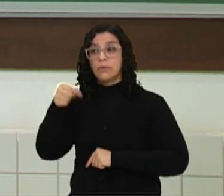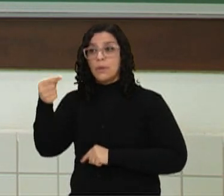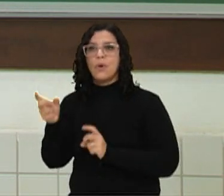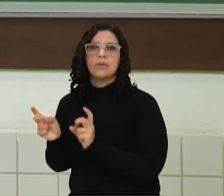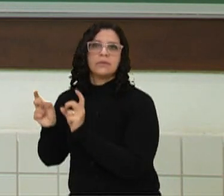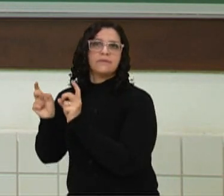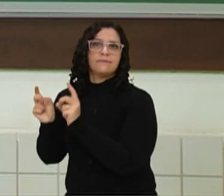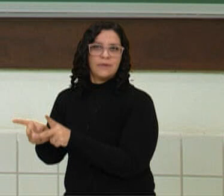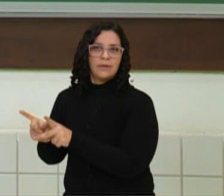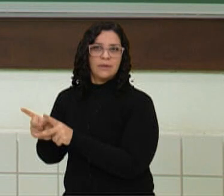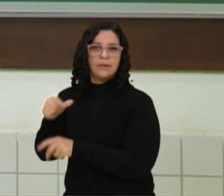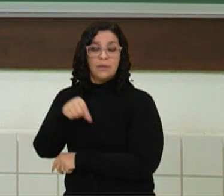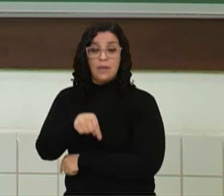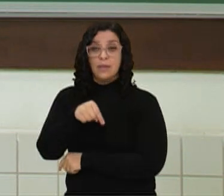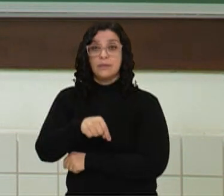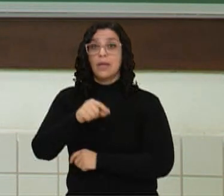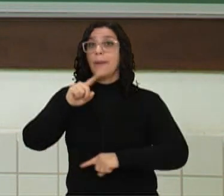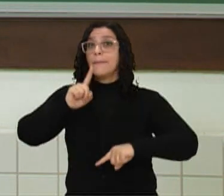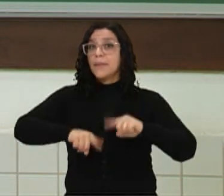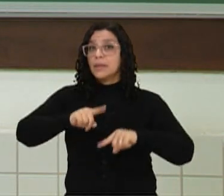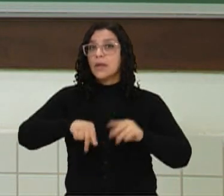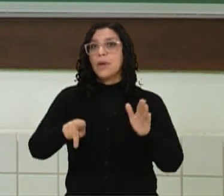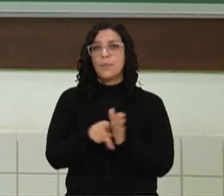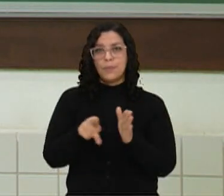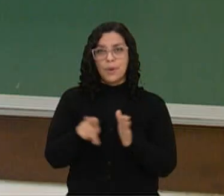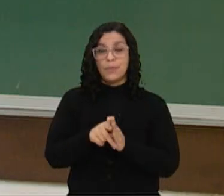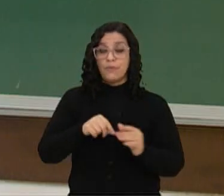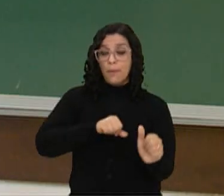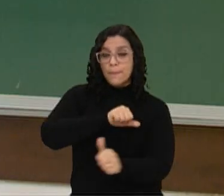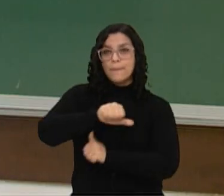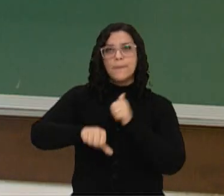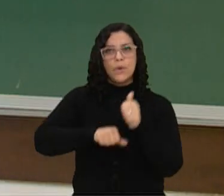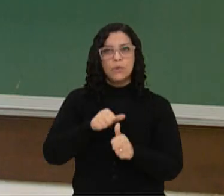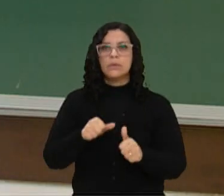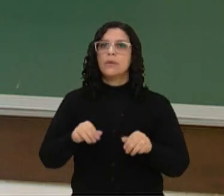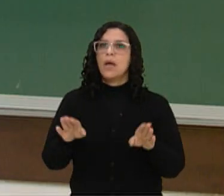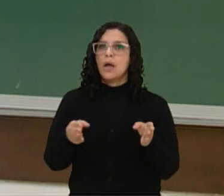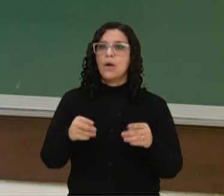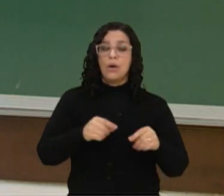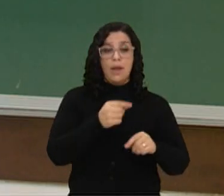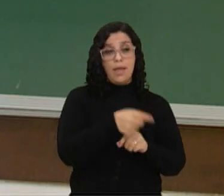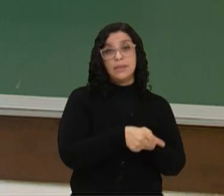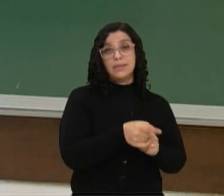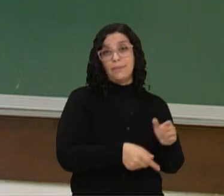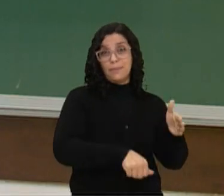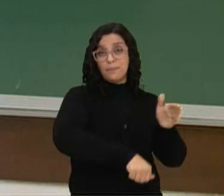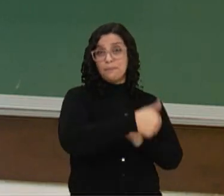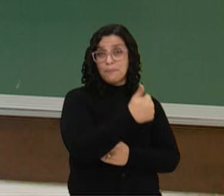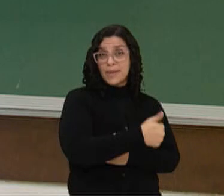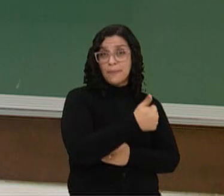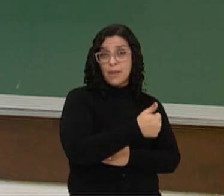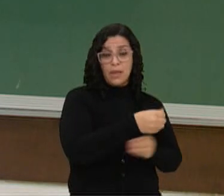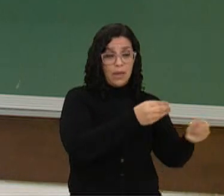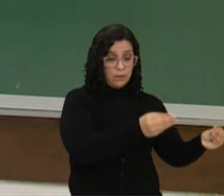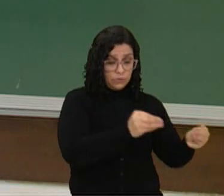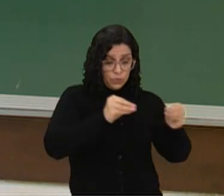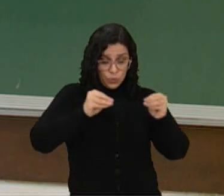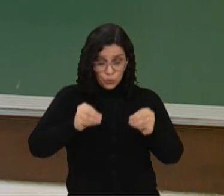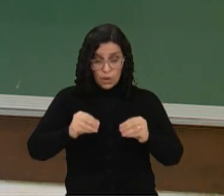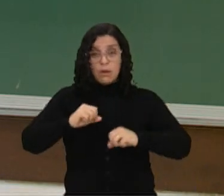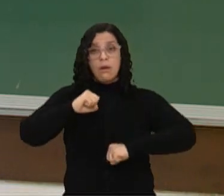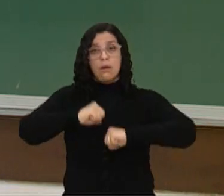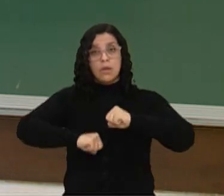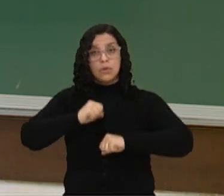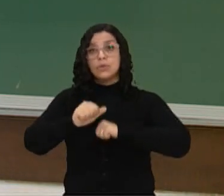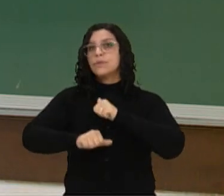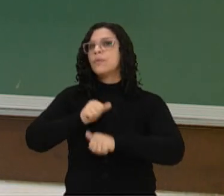vendido ou comprado, ele é uma mercadoria, né? Então, transforma as matérias-primas do setor primário